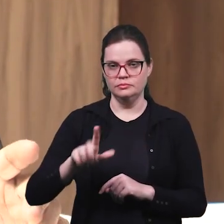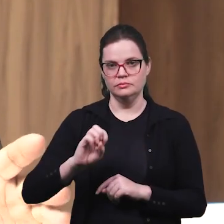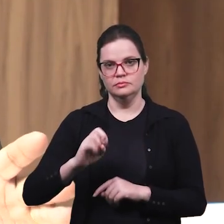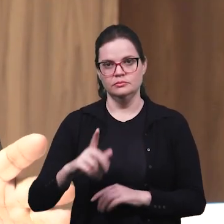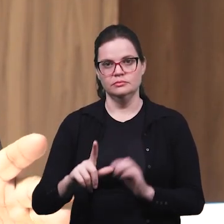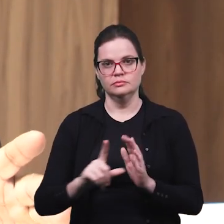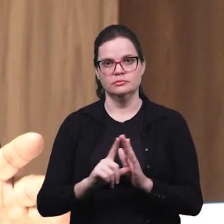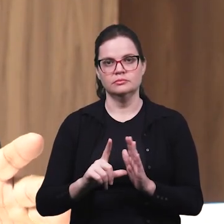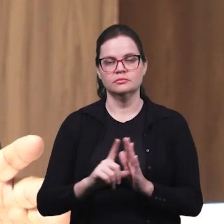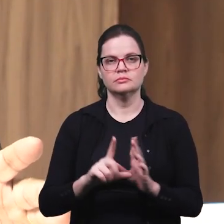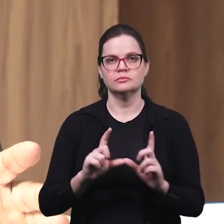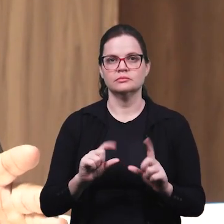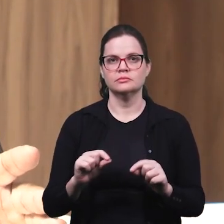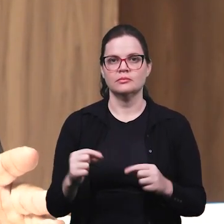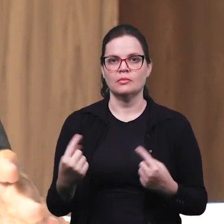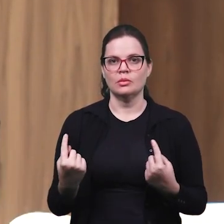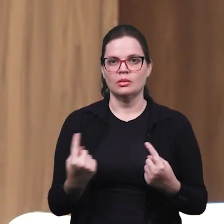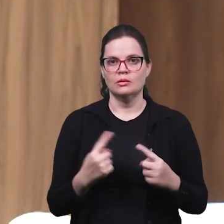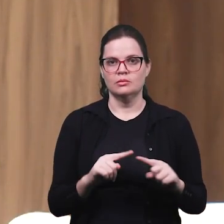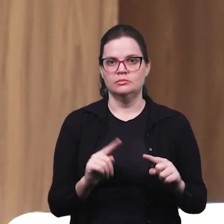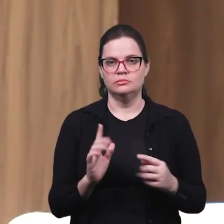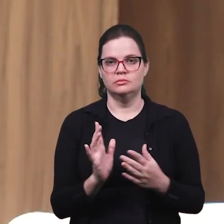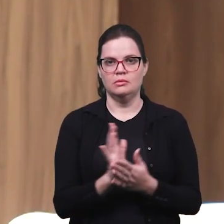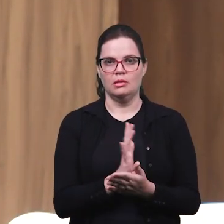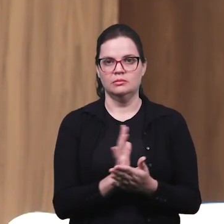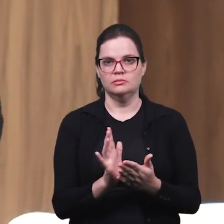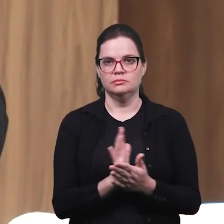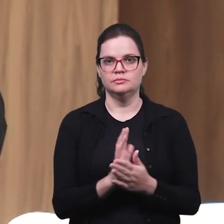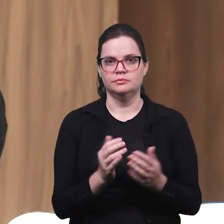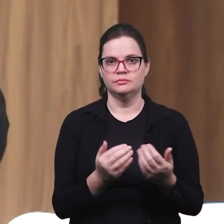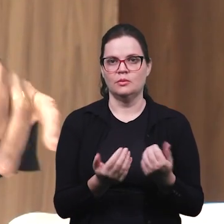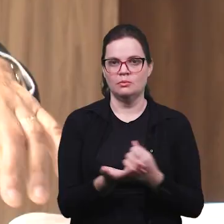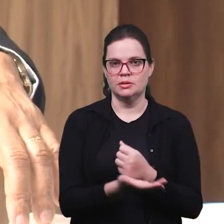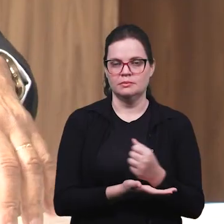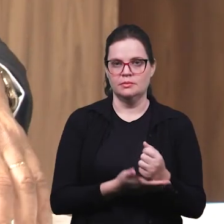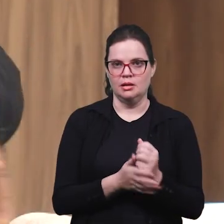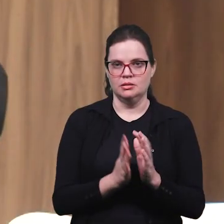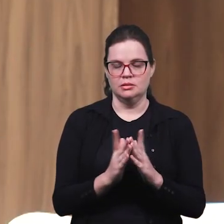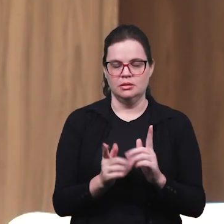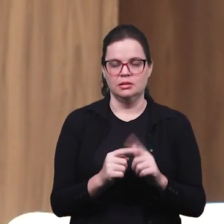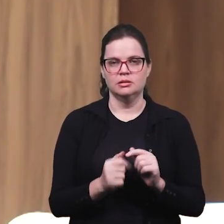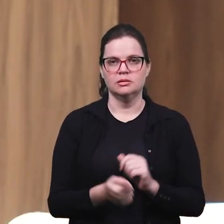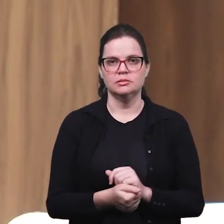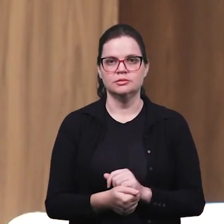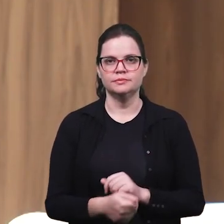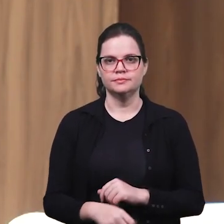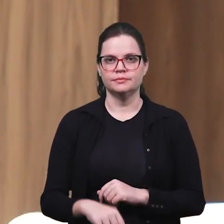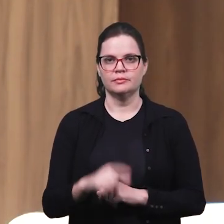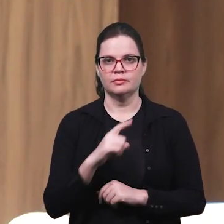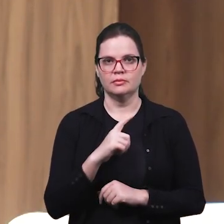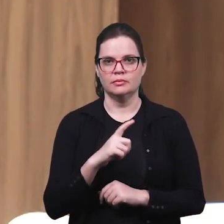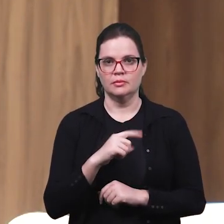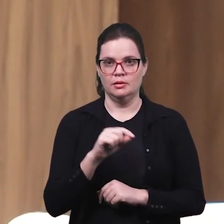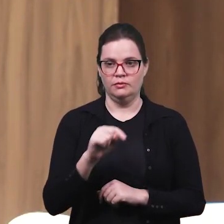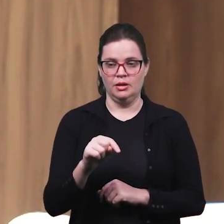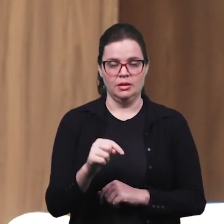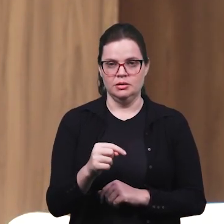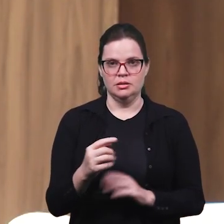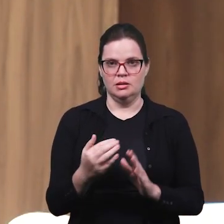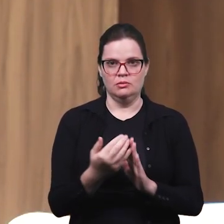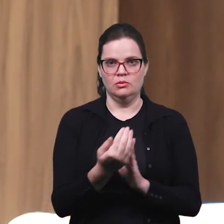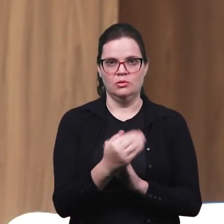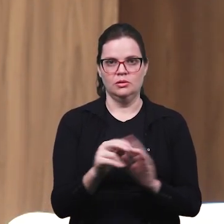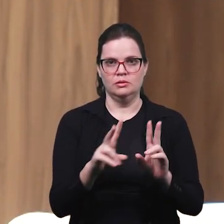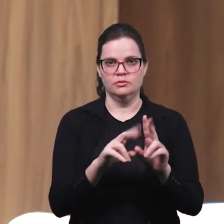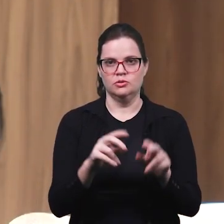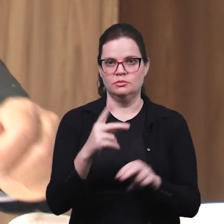a questão de Lutero contra alguns princípios da igreja. Por exemplo, os husitas, eles eram contra a questão de purgatório,